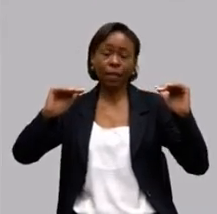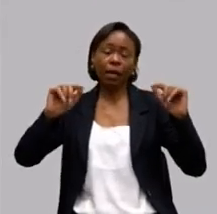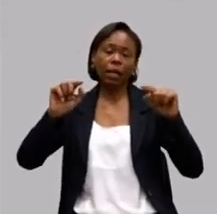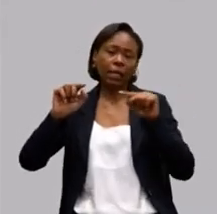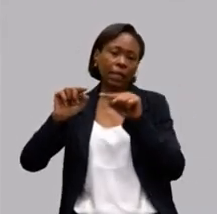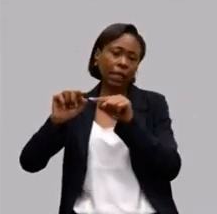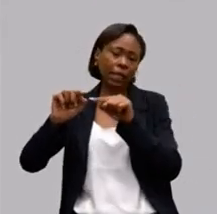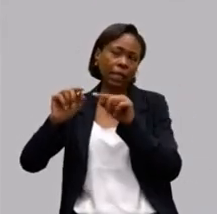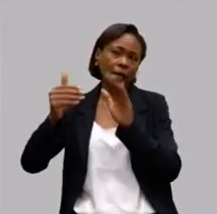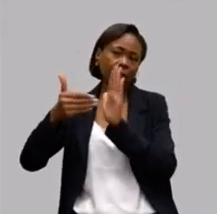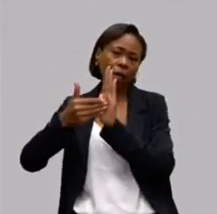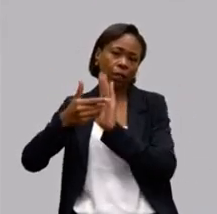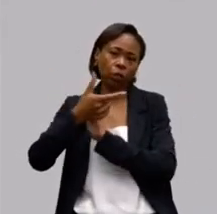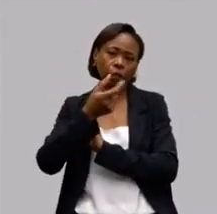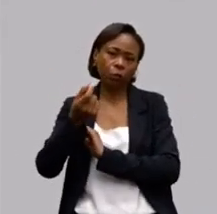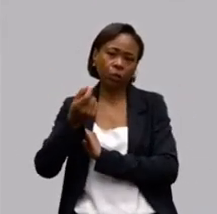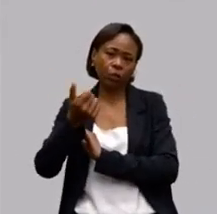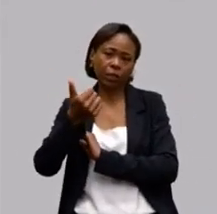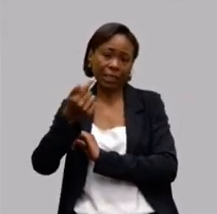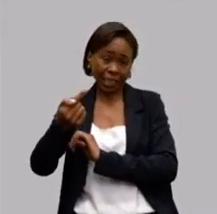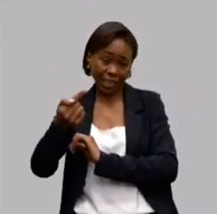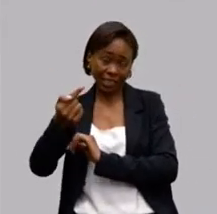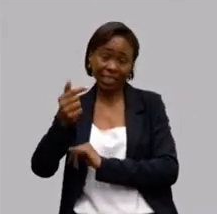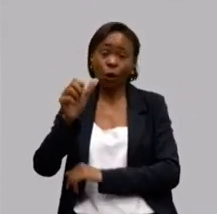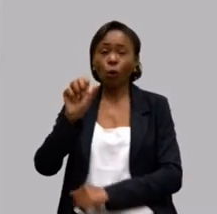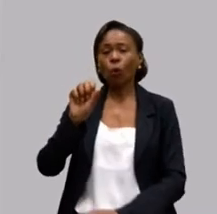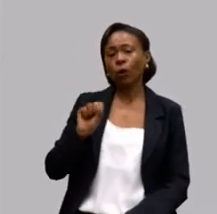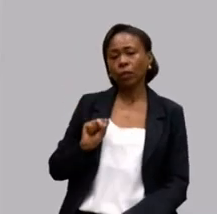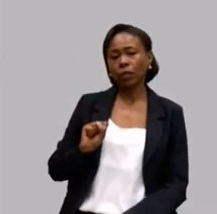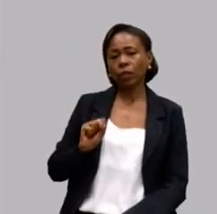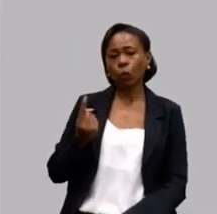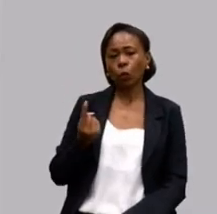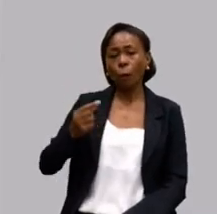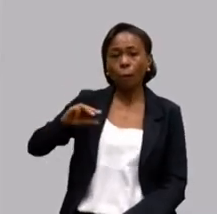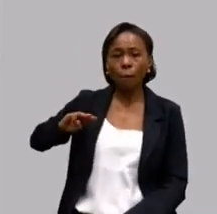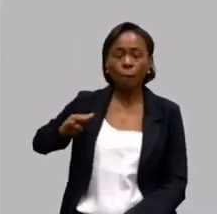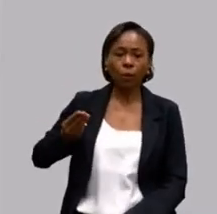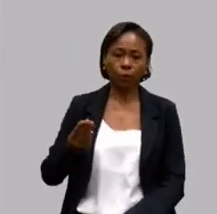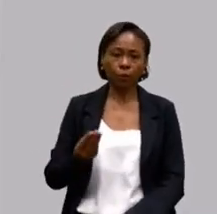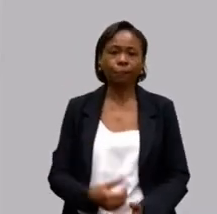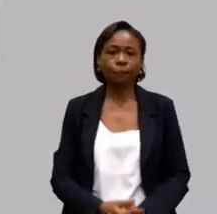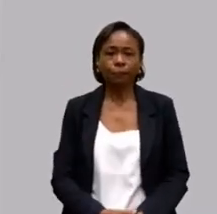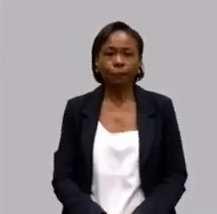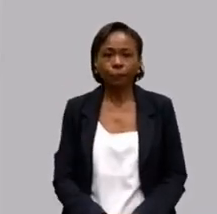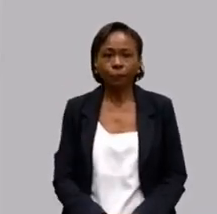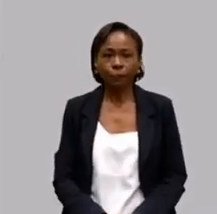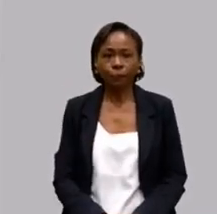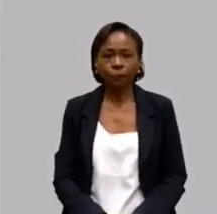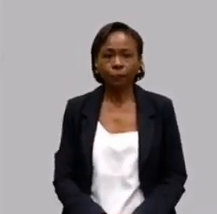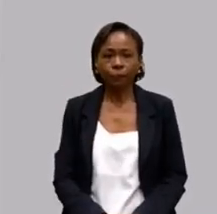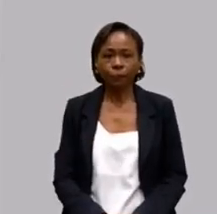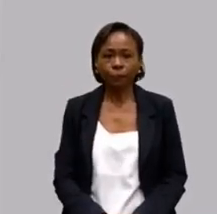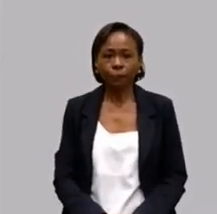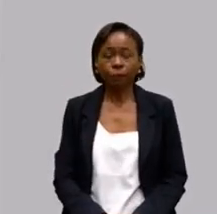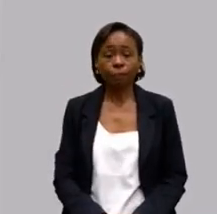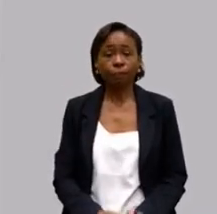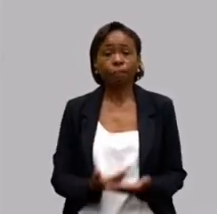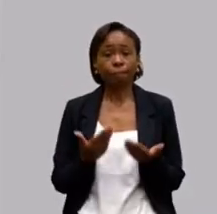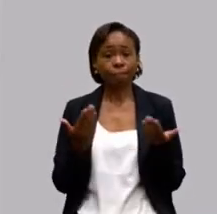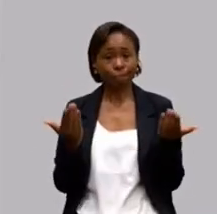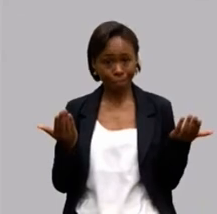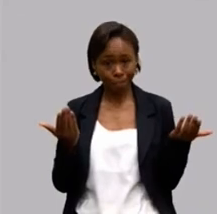em 2017 em 81 bilhões. Aqui entra uma conversa muito especial,